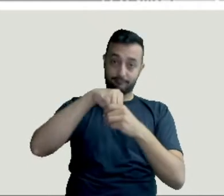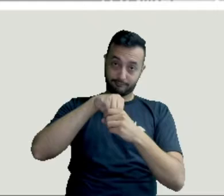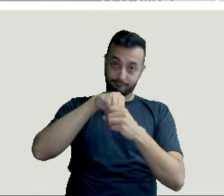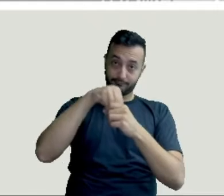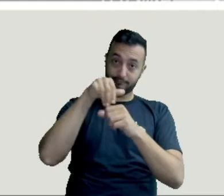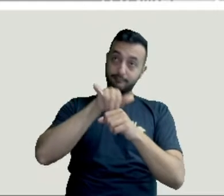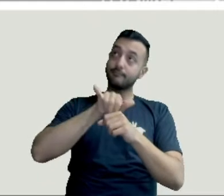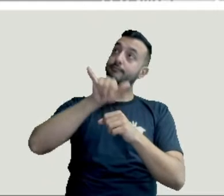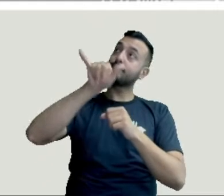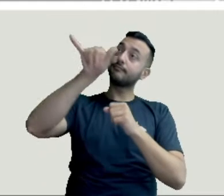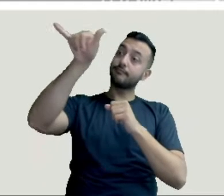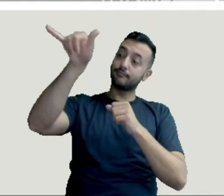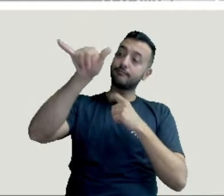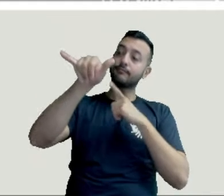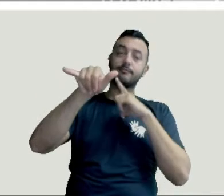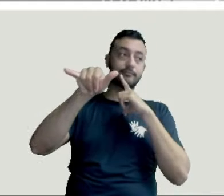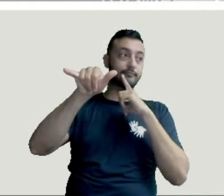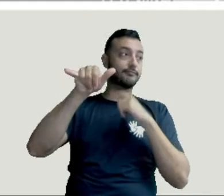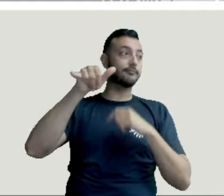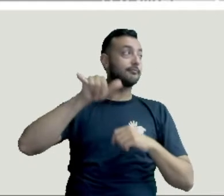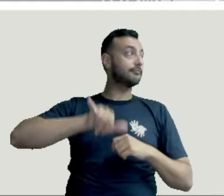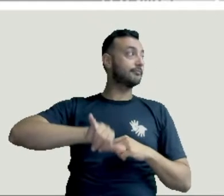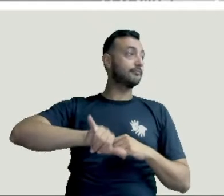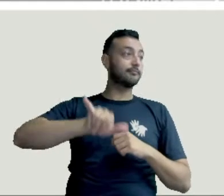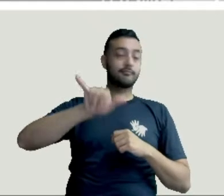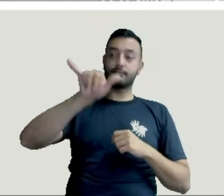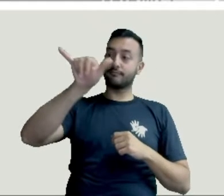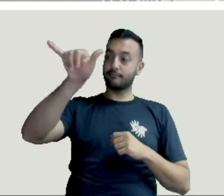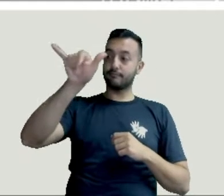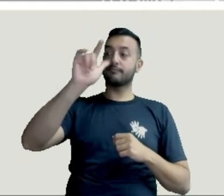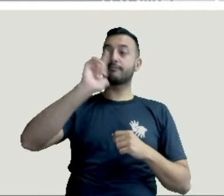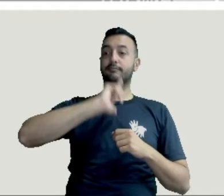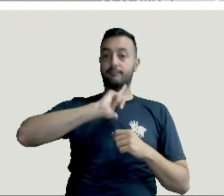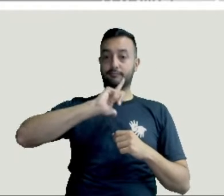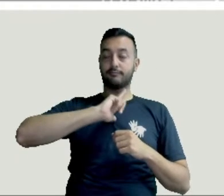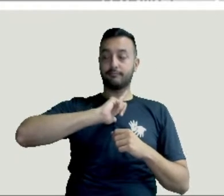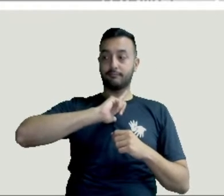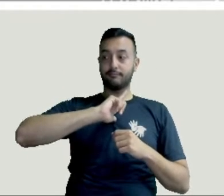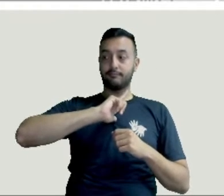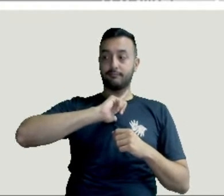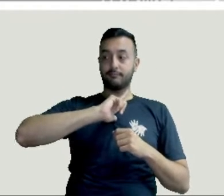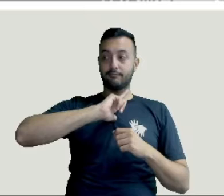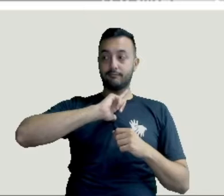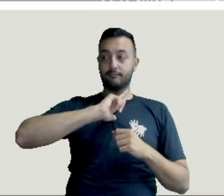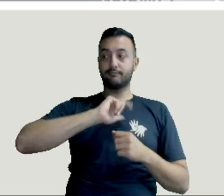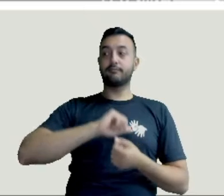avião, observe que esse avião aqui, ele lança um